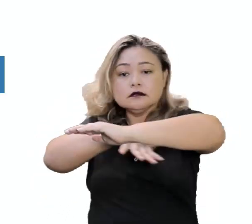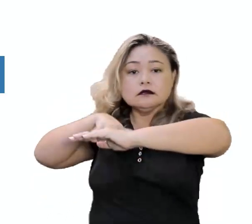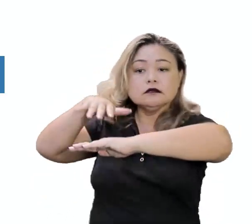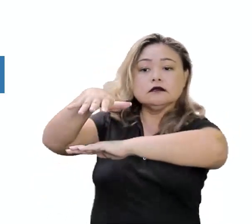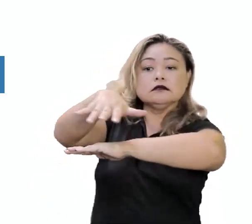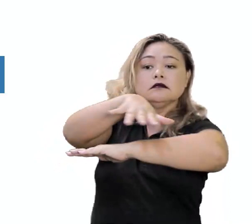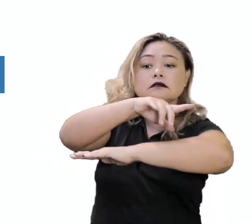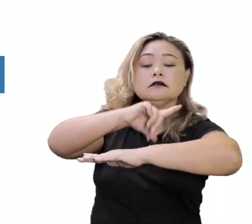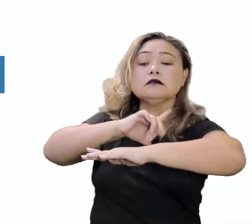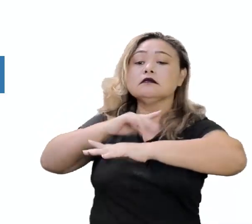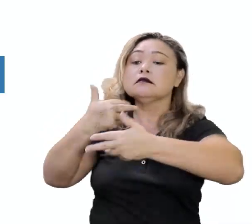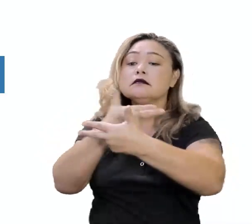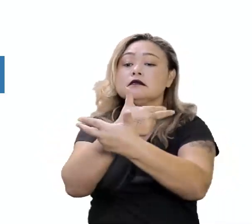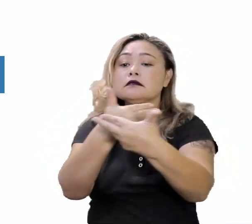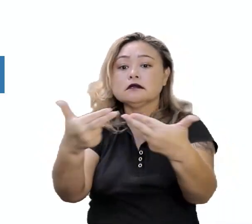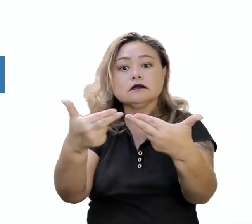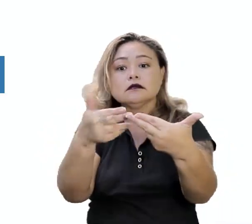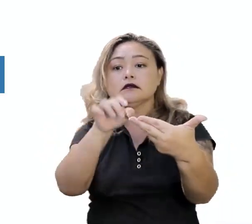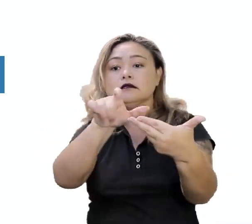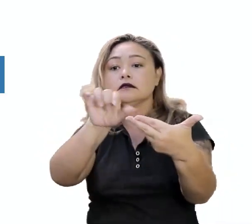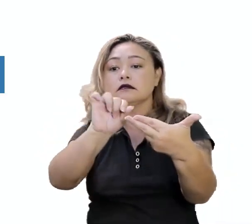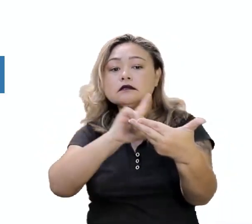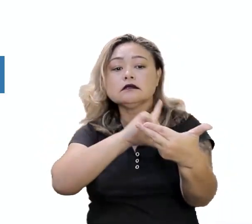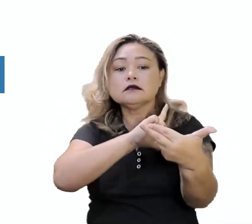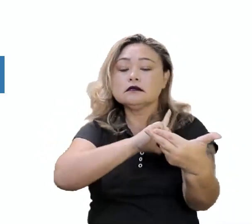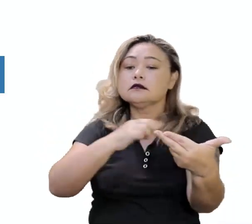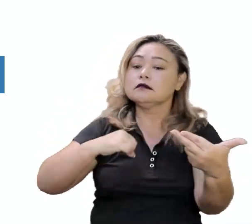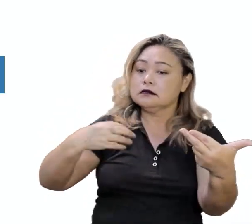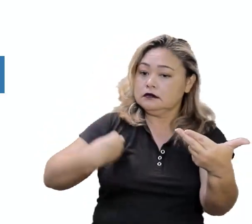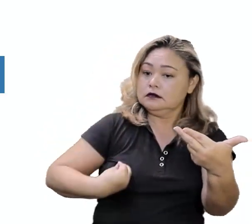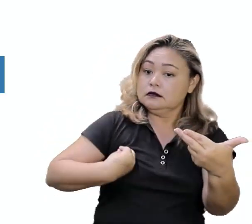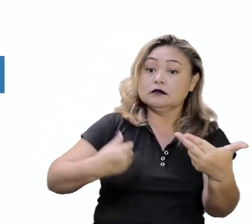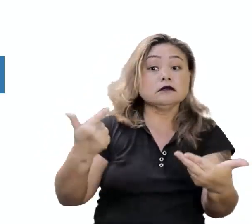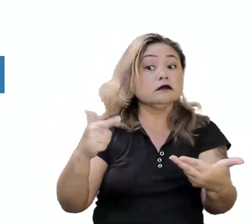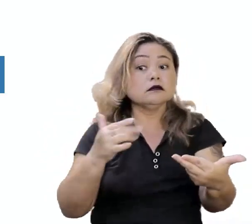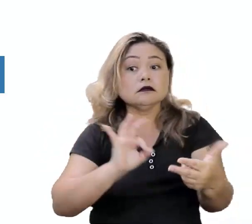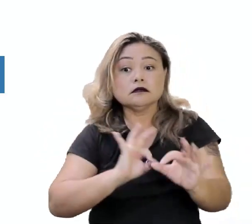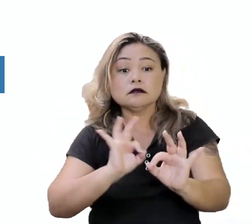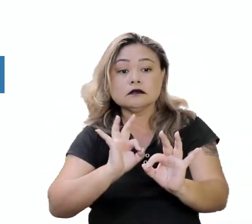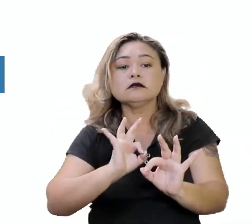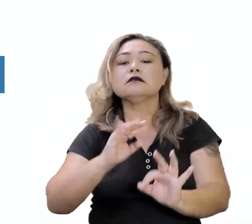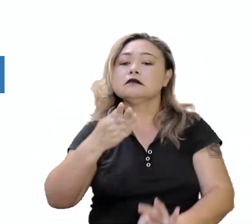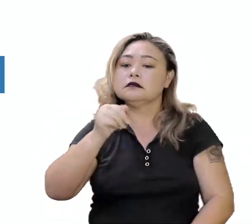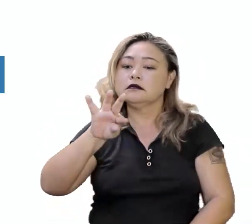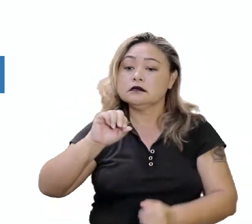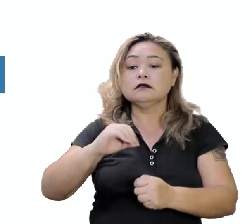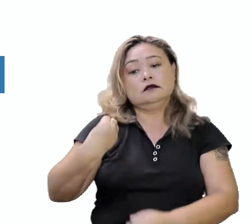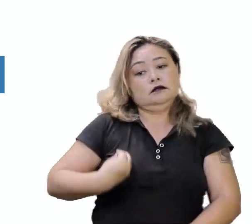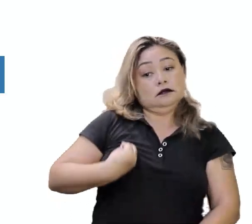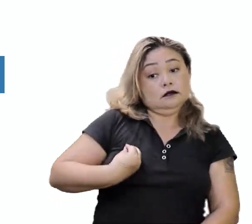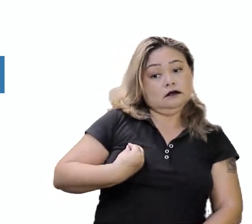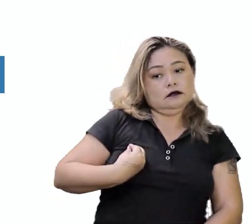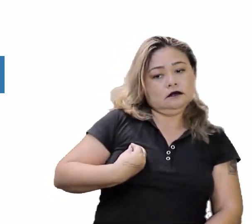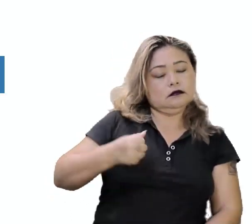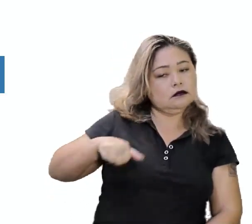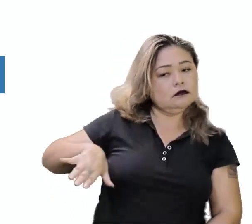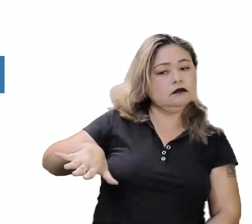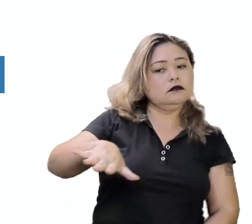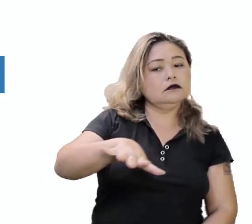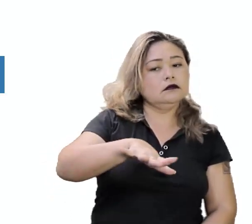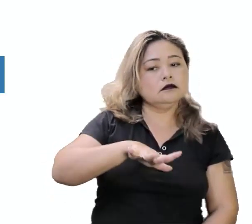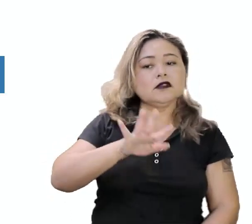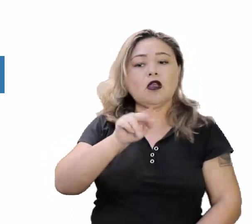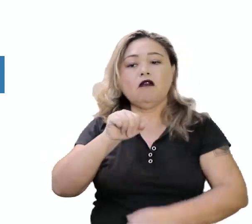encontrar tanto elementos abióticos quanto elementos bióticos, ou seja, vida na sua forma